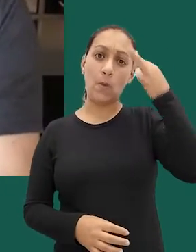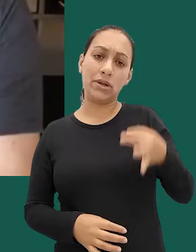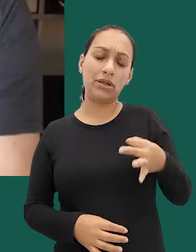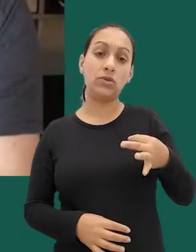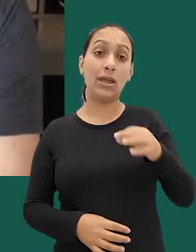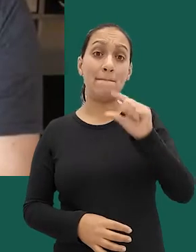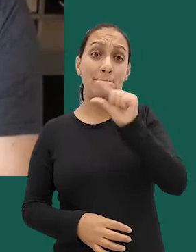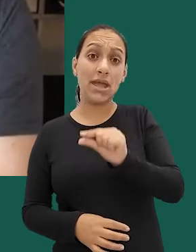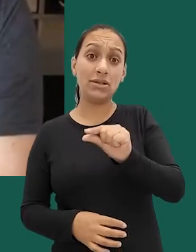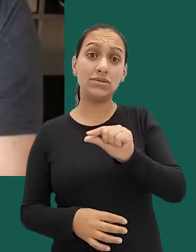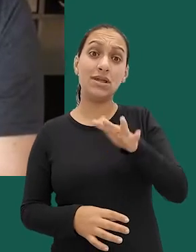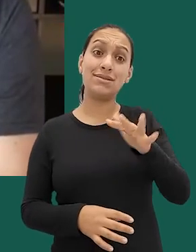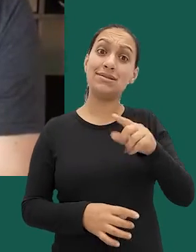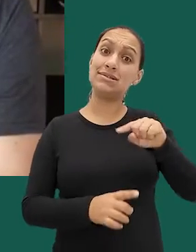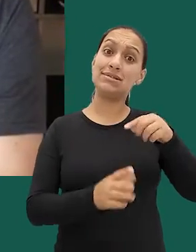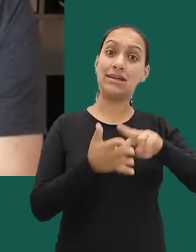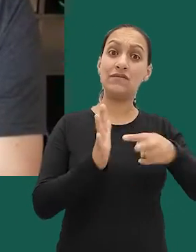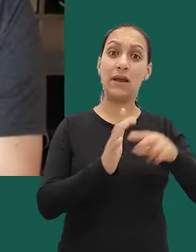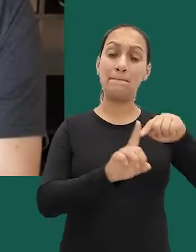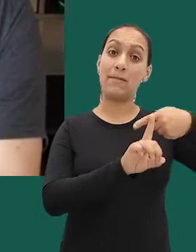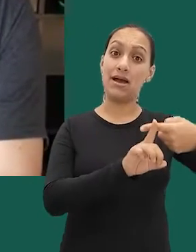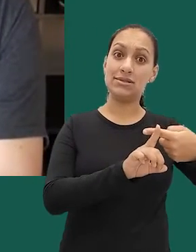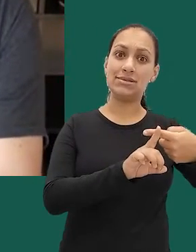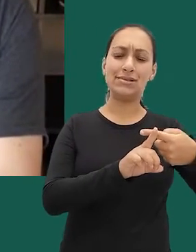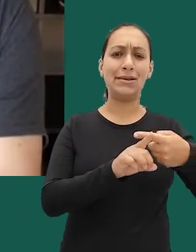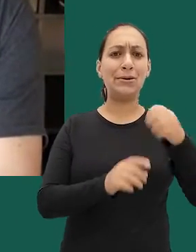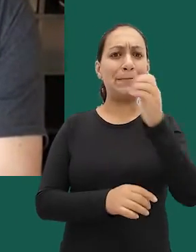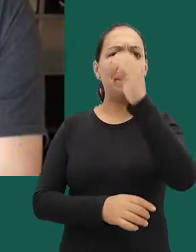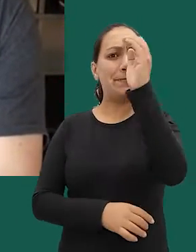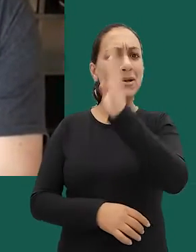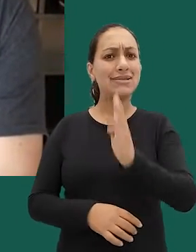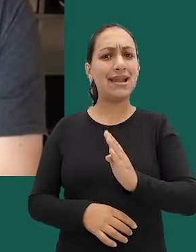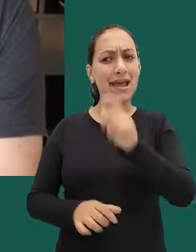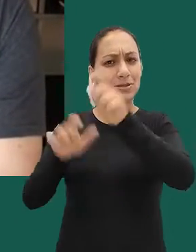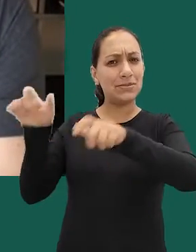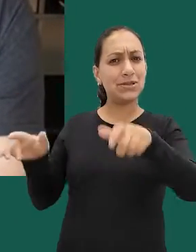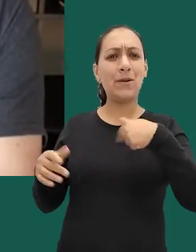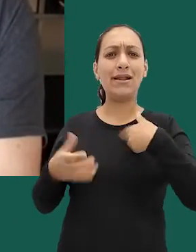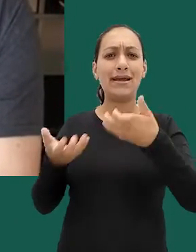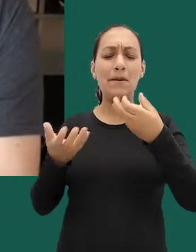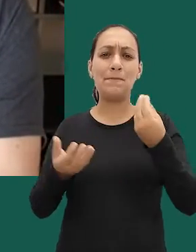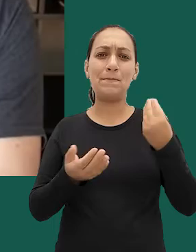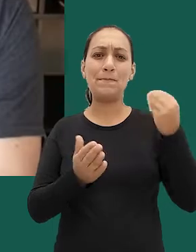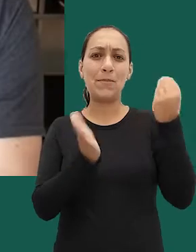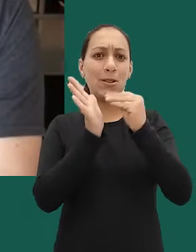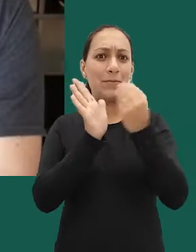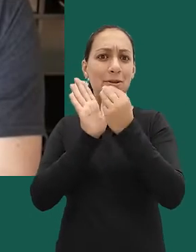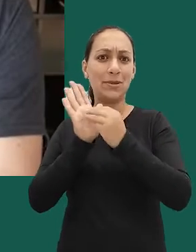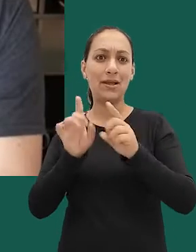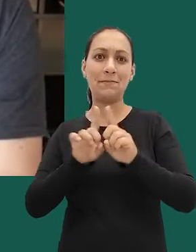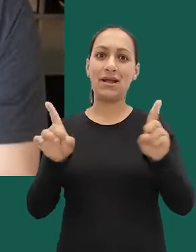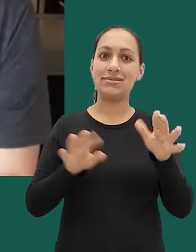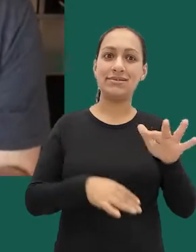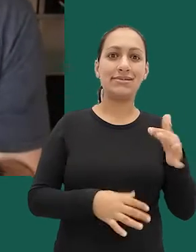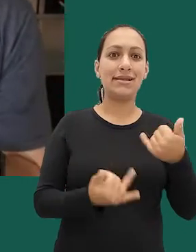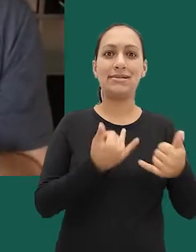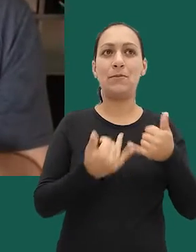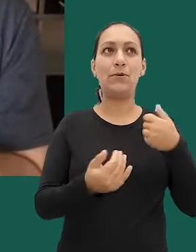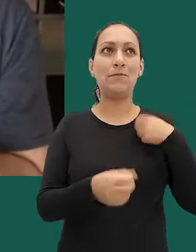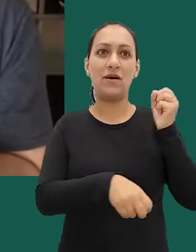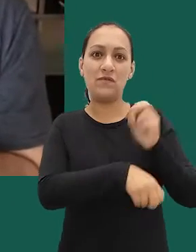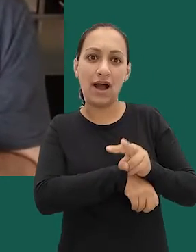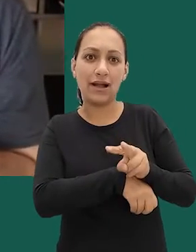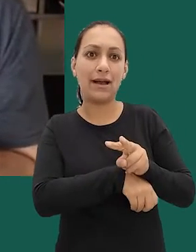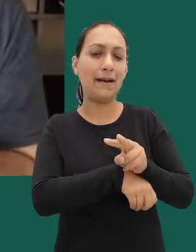perder nada. E às vezes não, é muito importante que a gente consiga direcionar. Se vou mandar a vaga para a Amazon na Irlanda, eu tenho que contar a